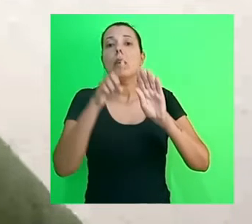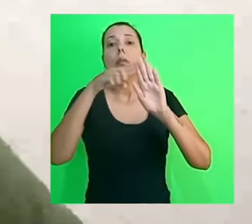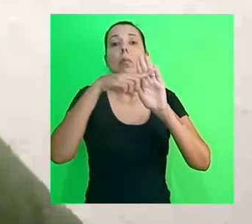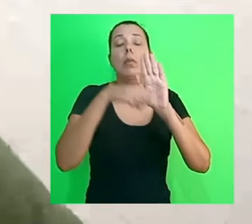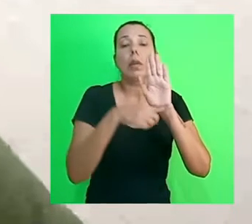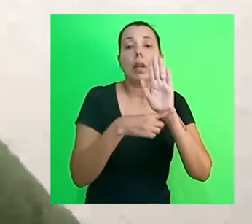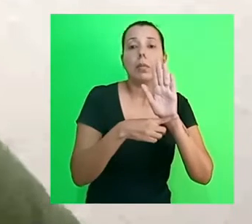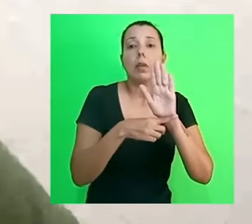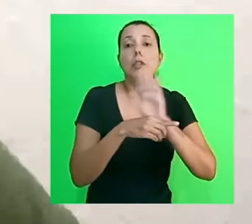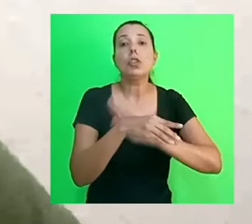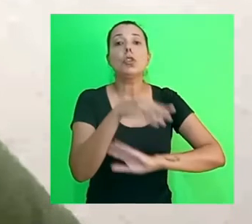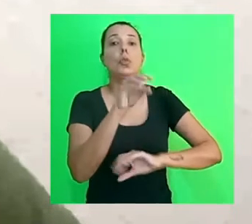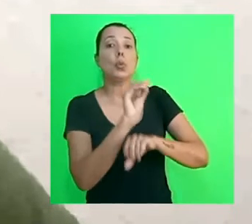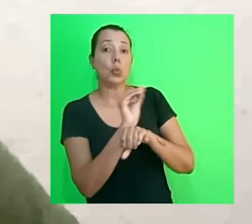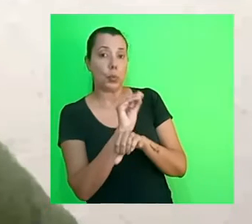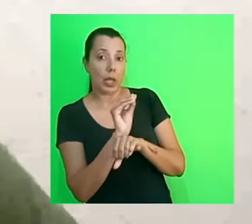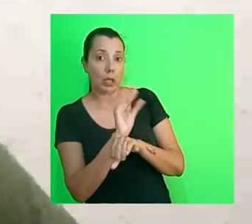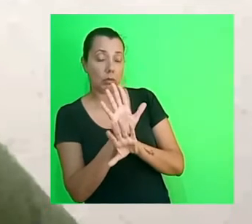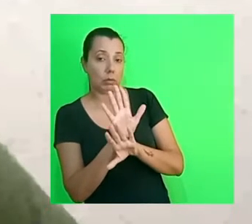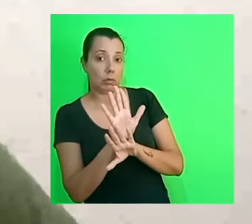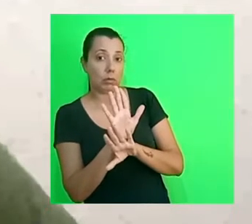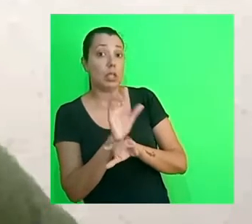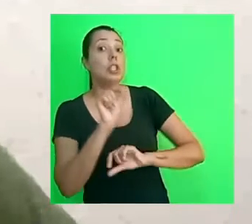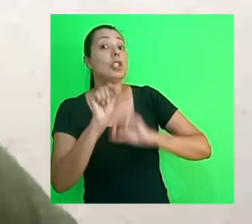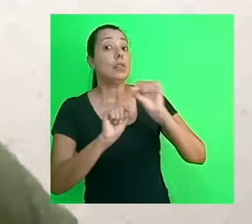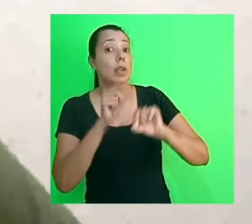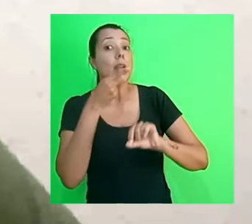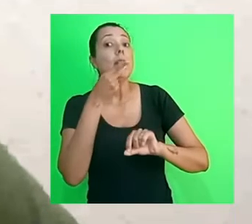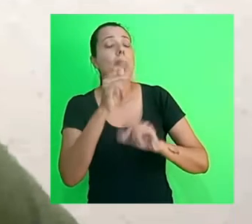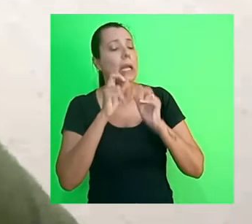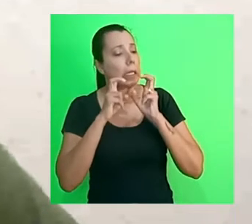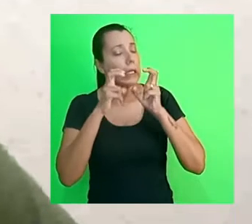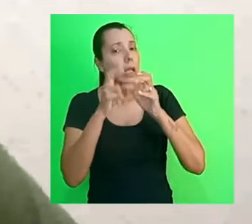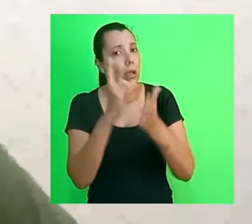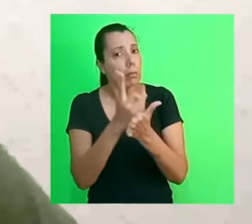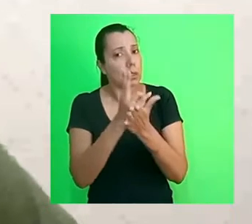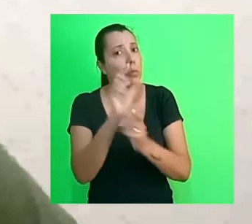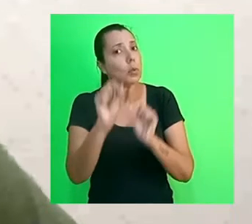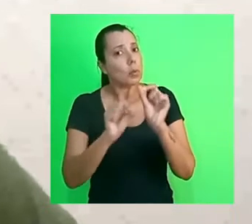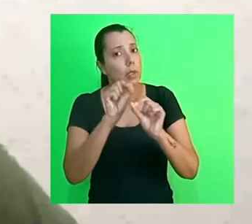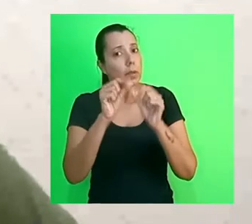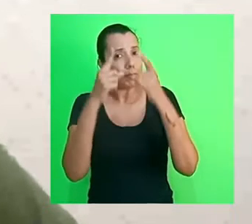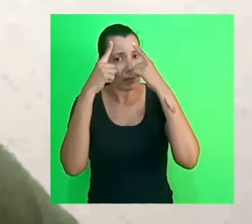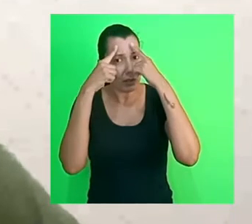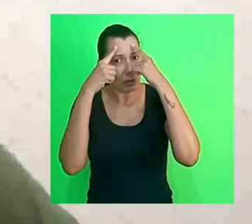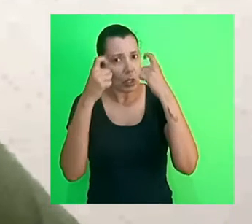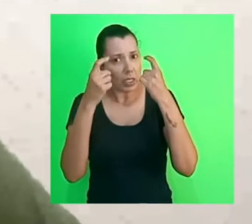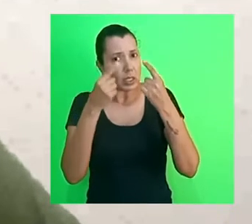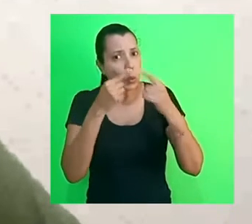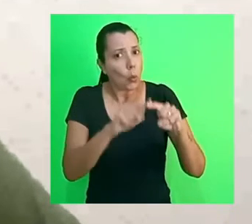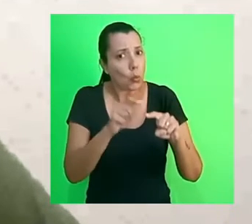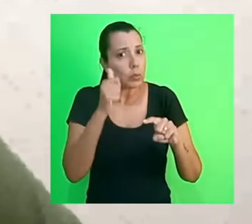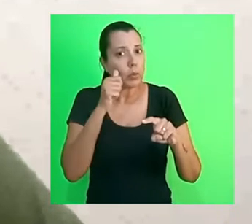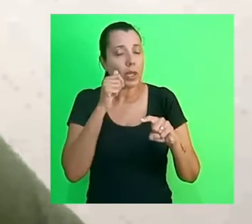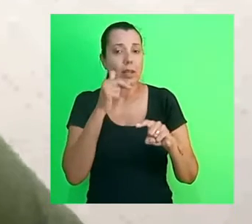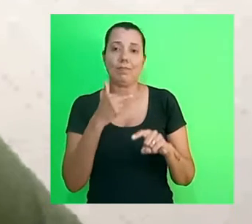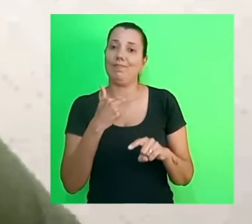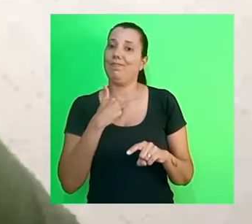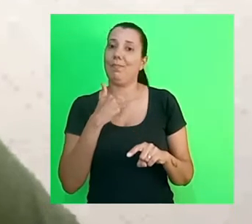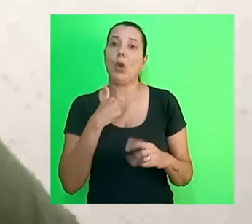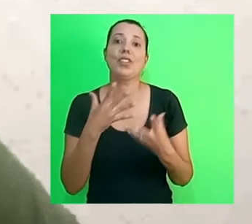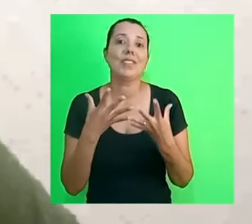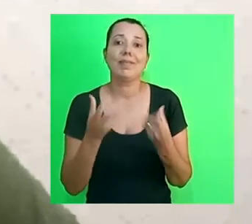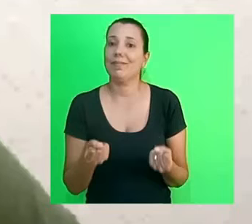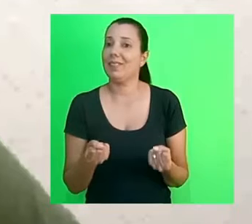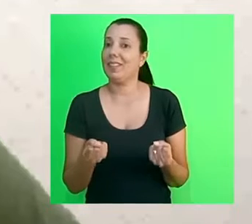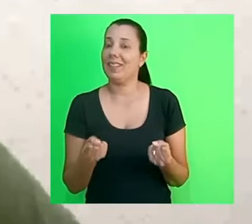vem, mais uma vez, falar sobre esse tema que é de suma importância e que nós queremos levar esse programa educativo tanto para a categoria